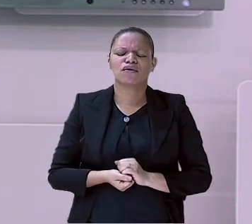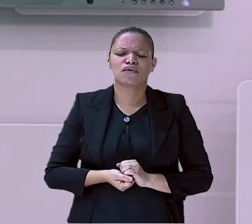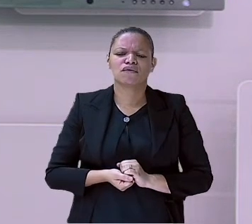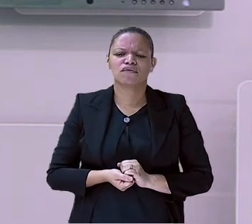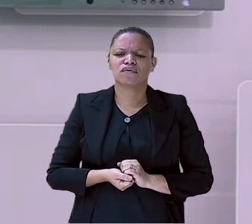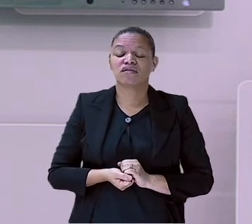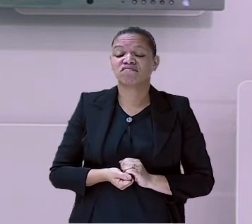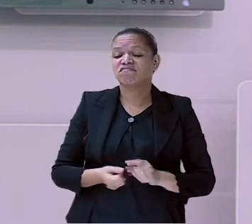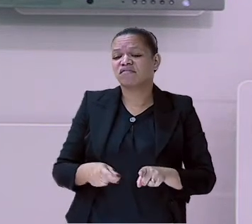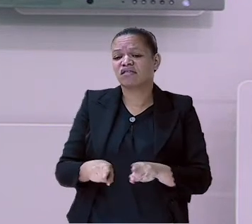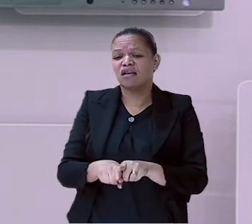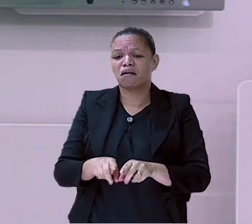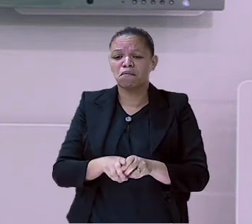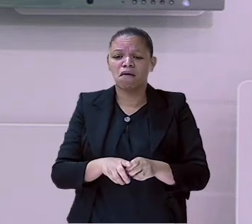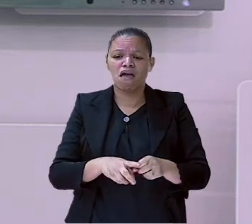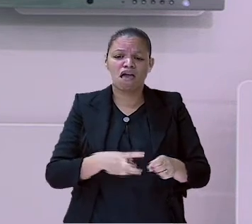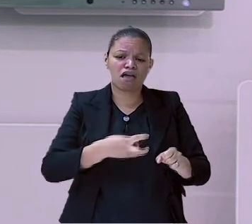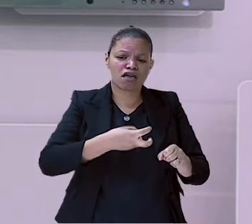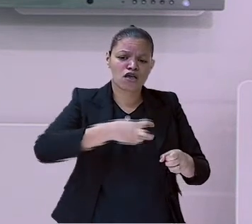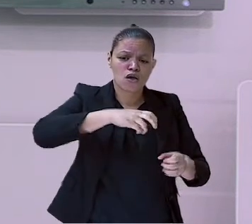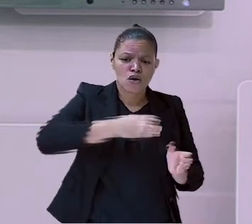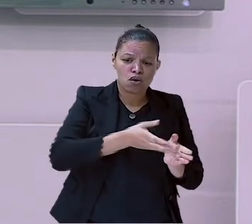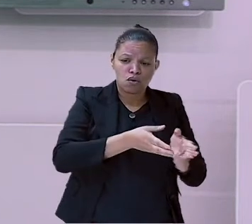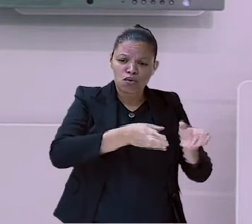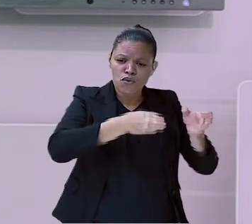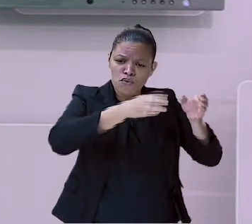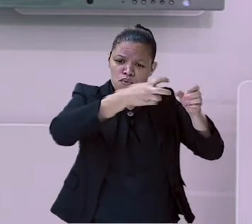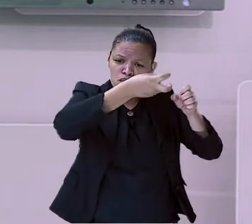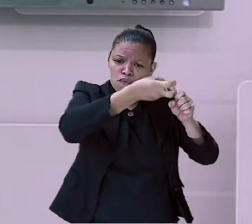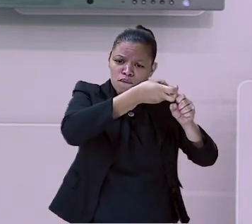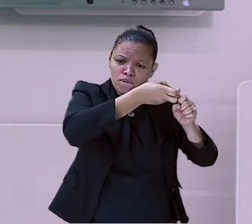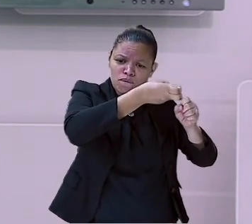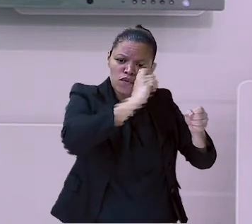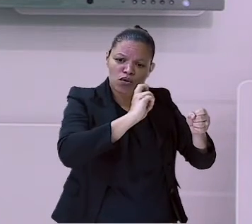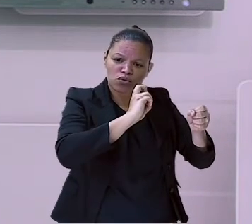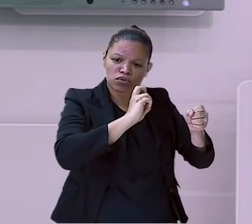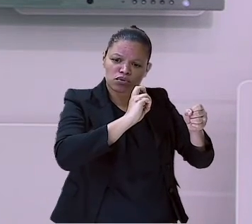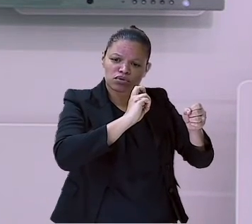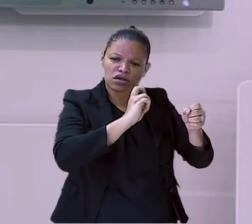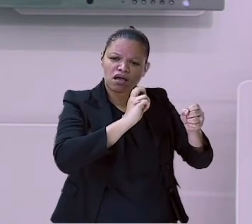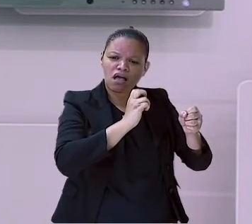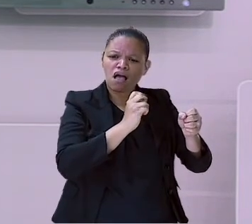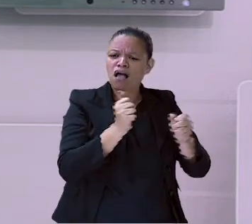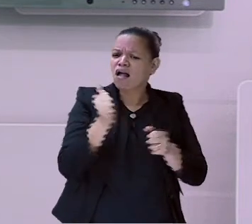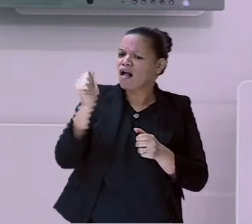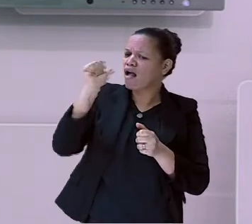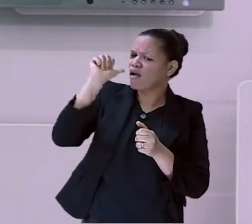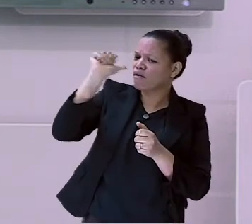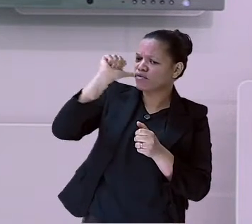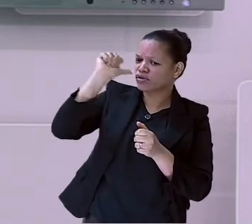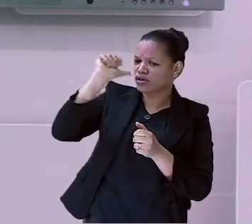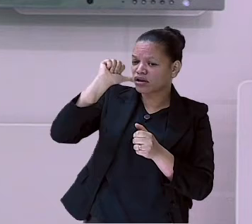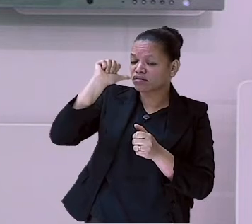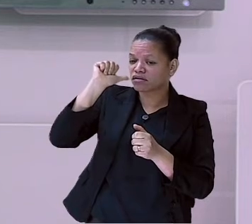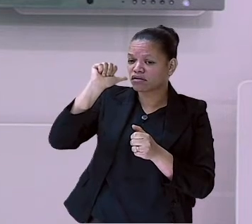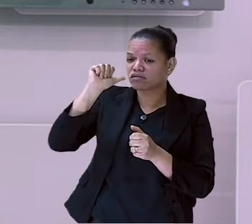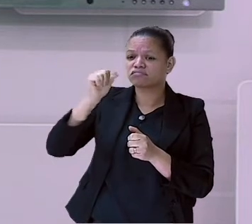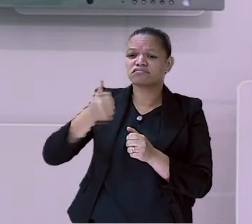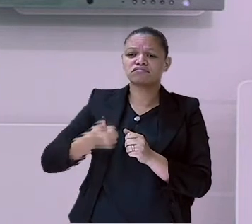os refrigerantes, os sucos com muito açúcar. Então, açúcar